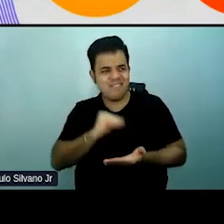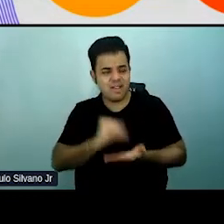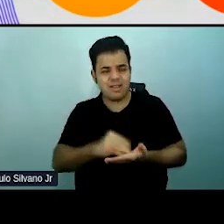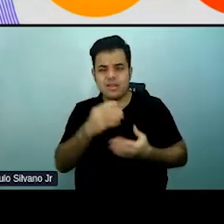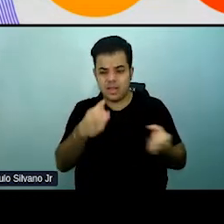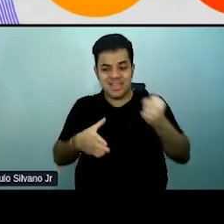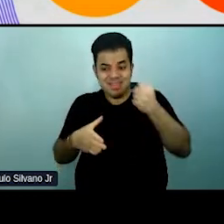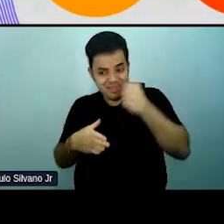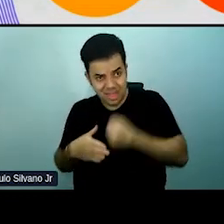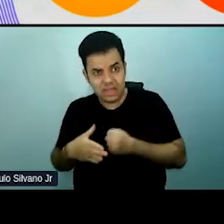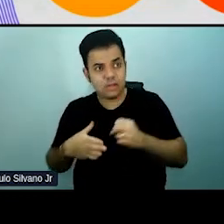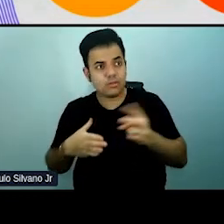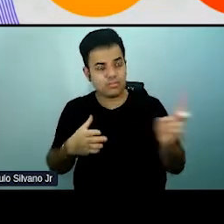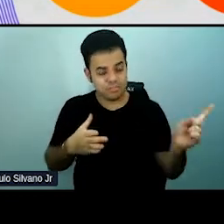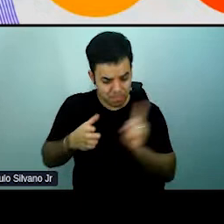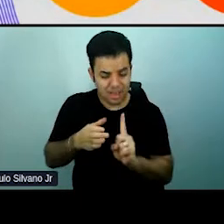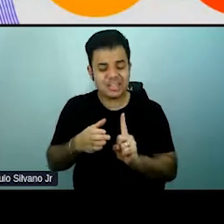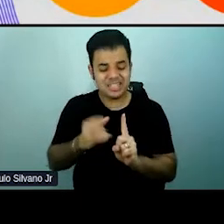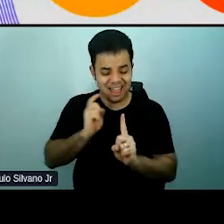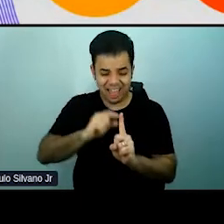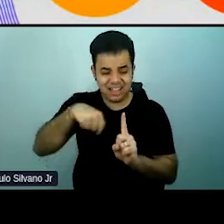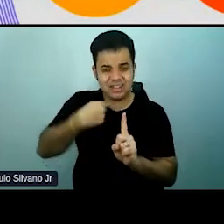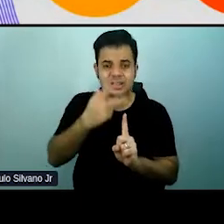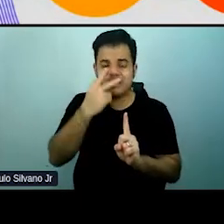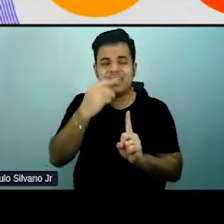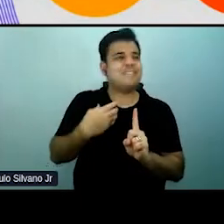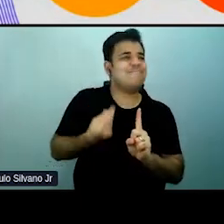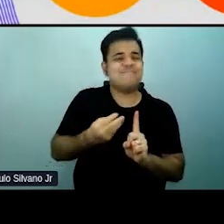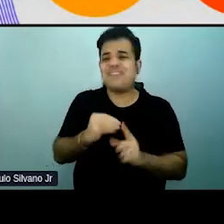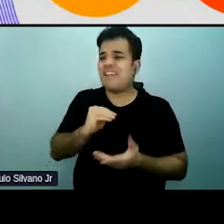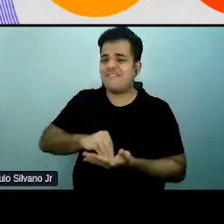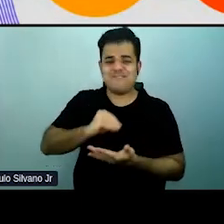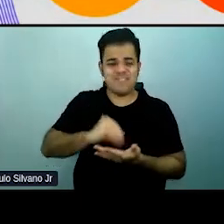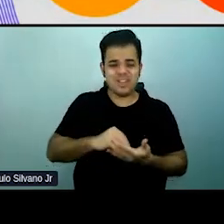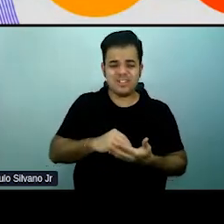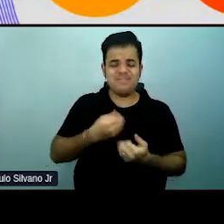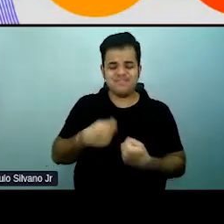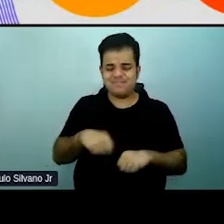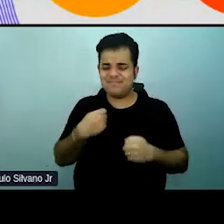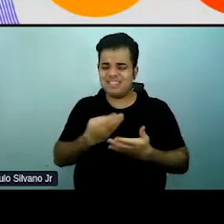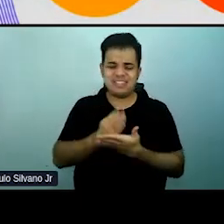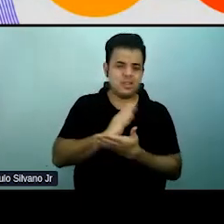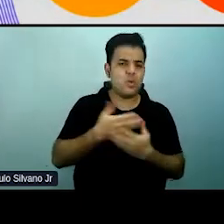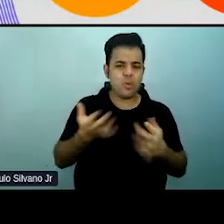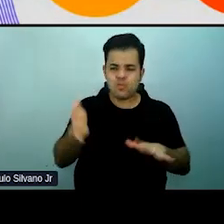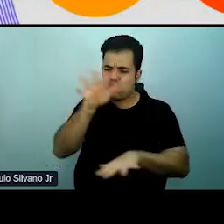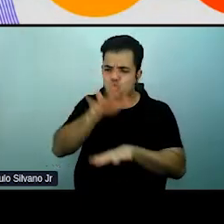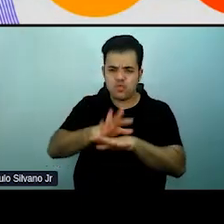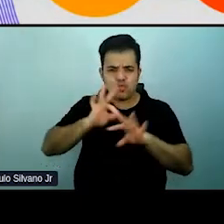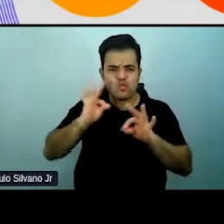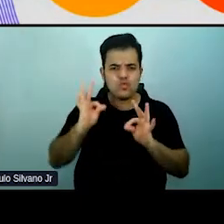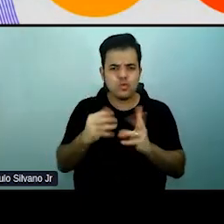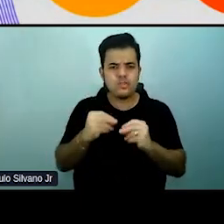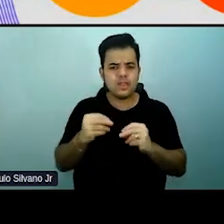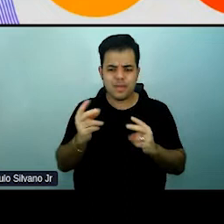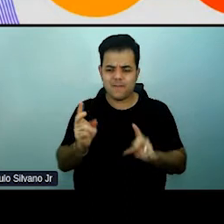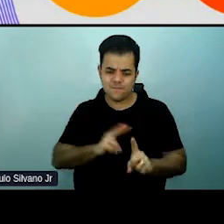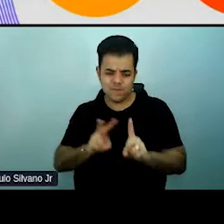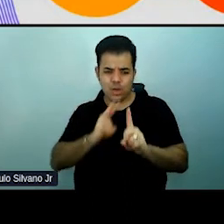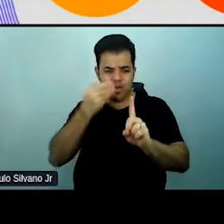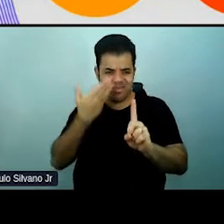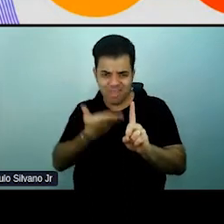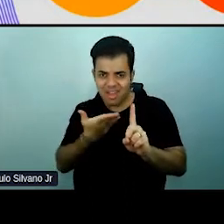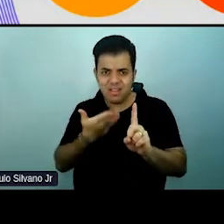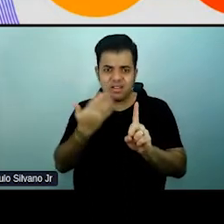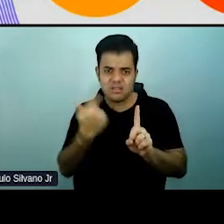mas ela não com o seu verdadeiro eu, né? Se ela se sente incluída, se ela se sente valorizada e aceita